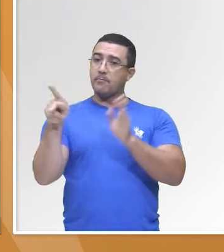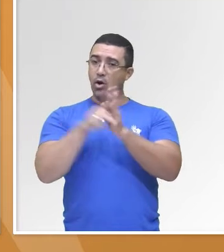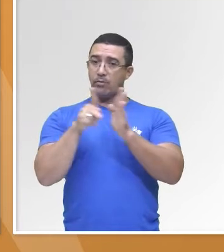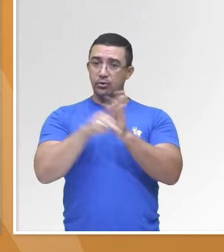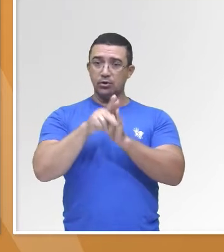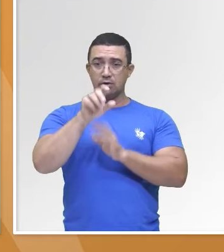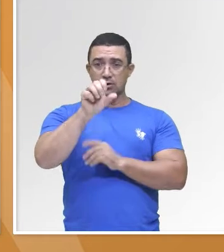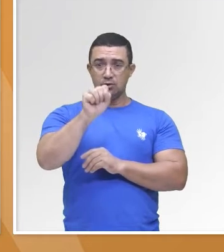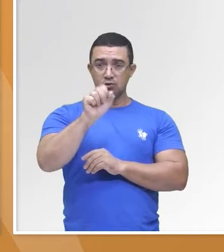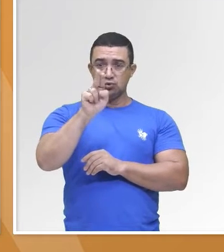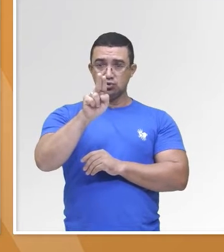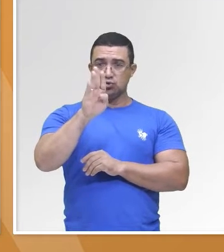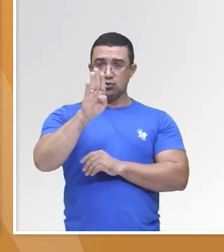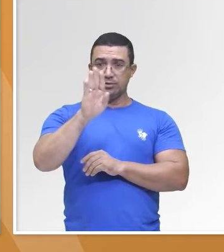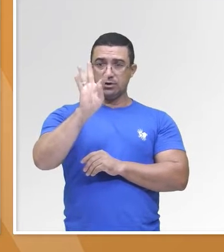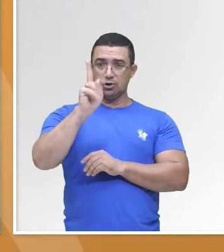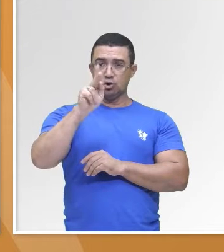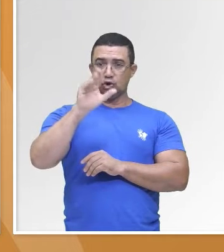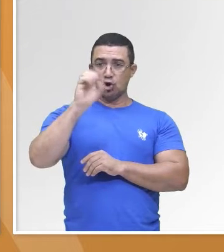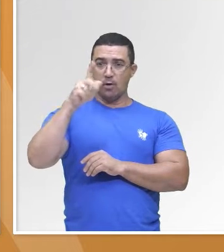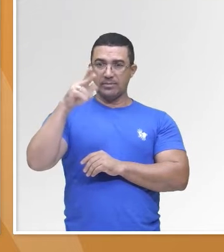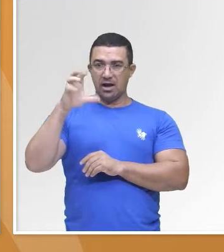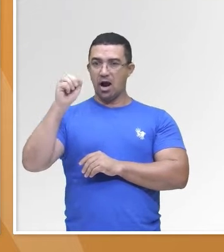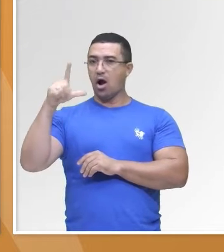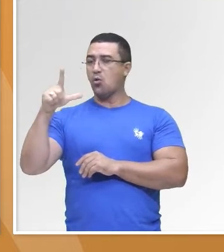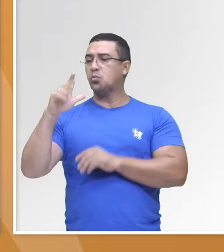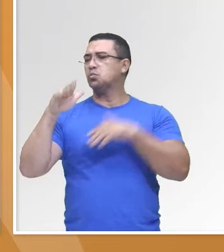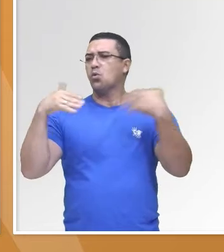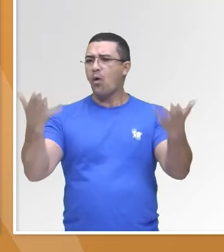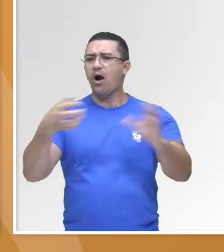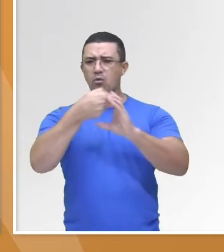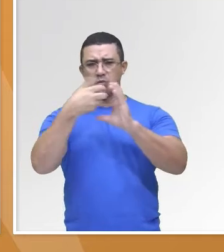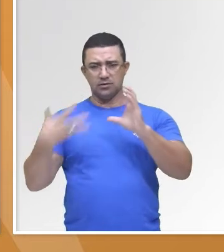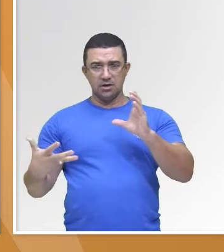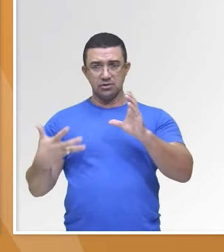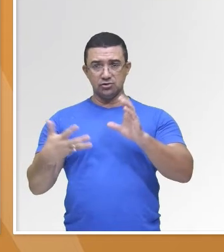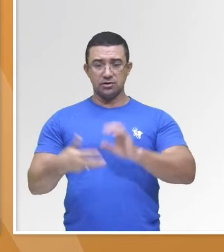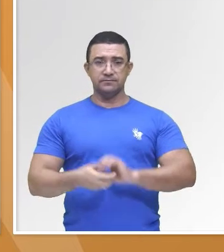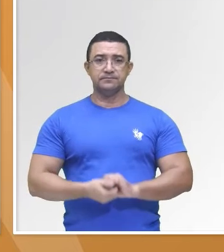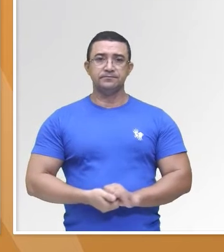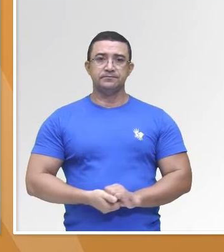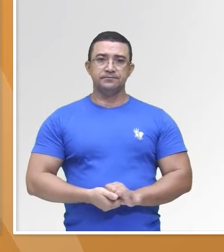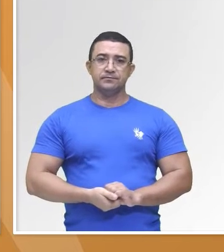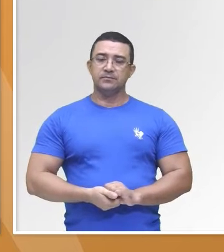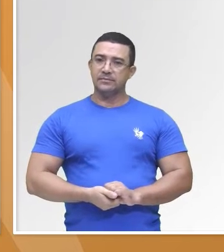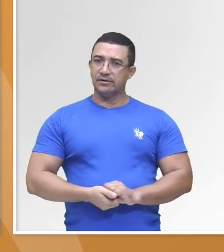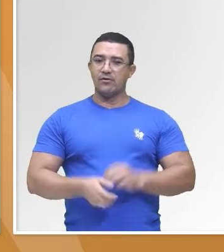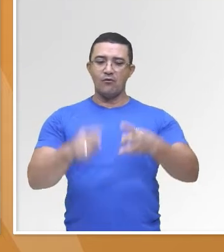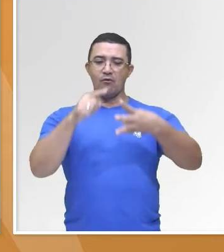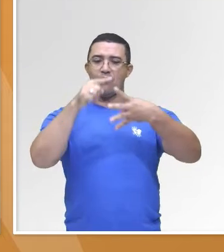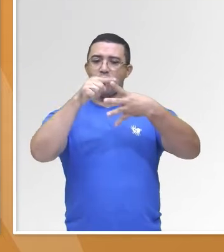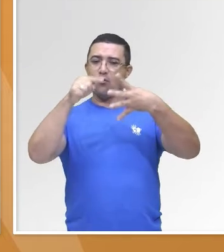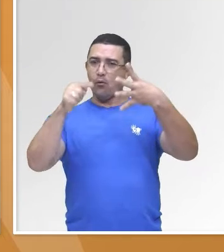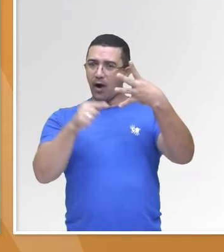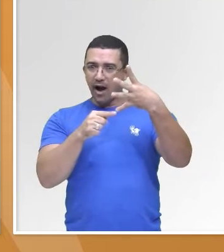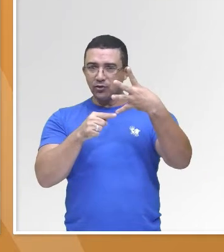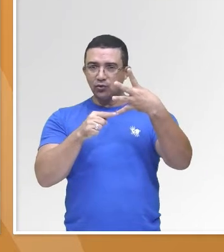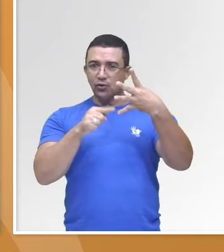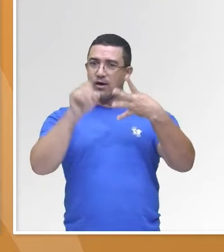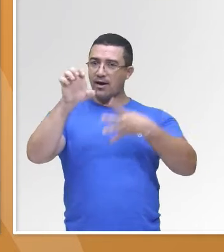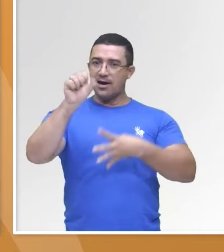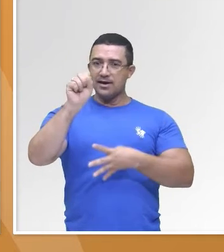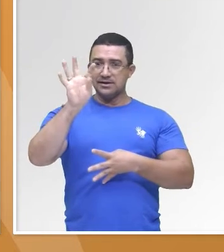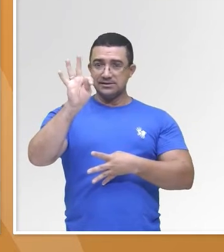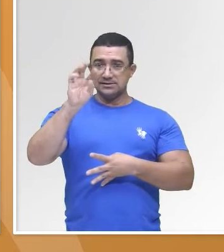subtropical. Características, professora, do clima subtropical. Vamos lá. Apresenta as 4 estações do ano bem